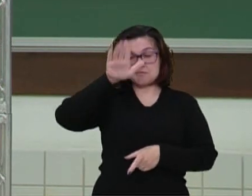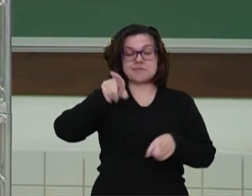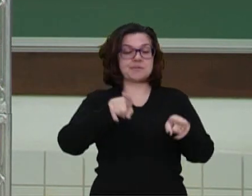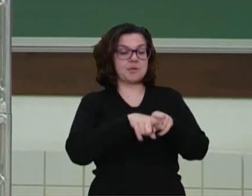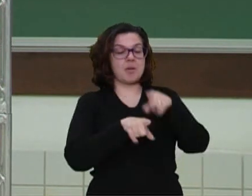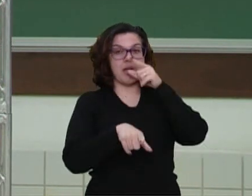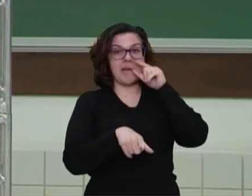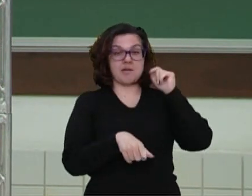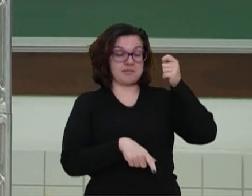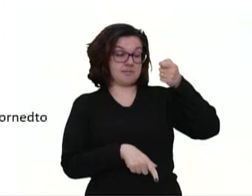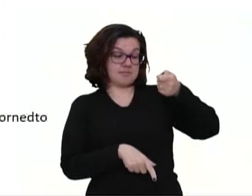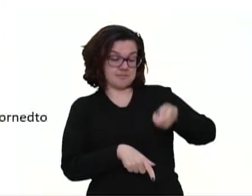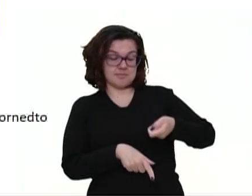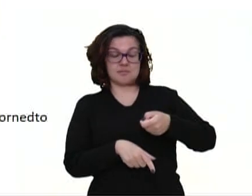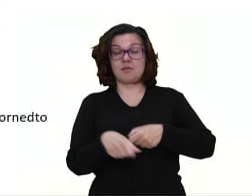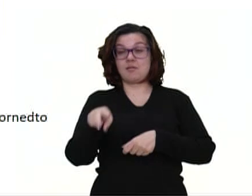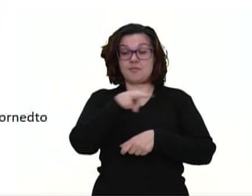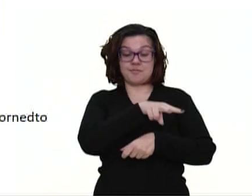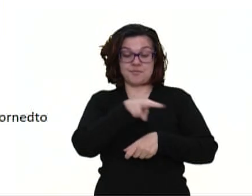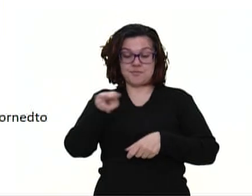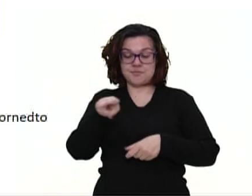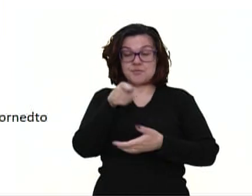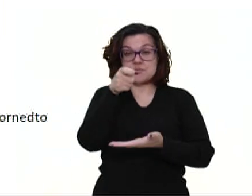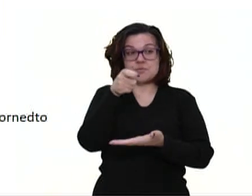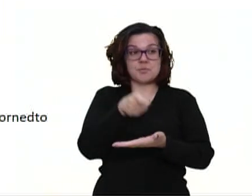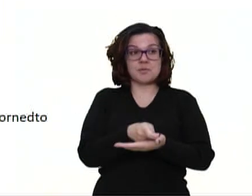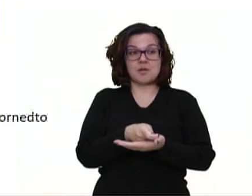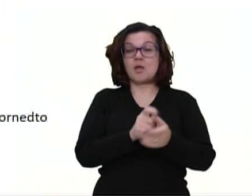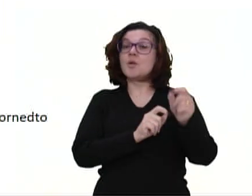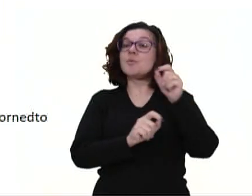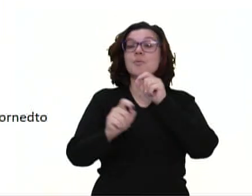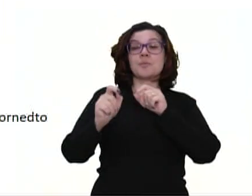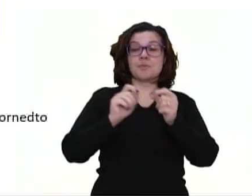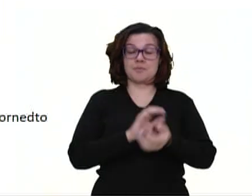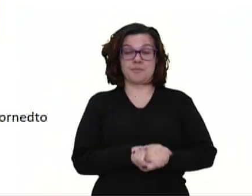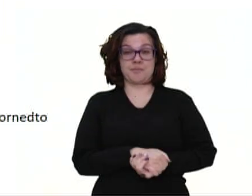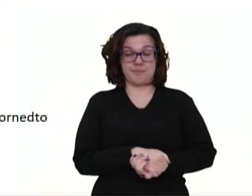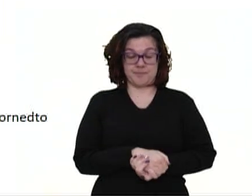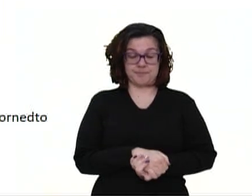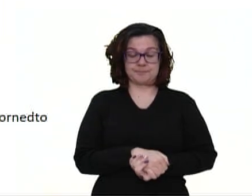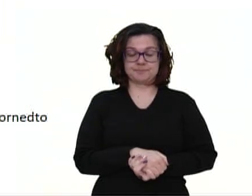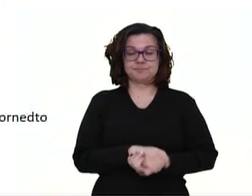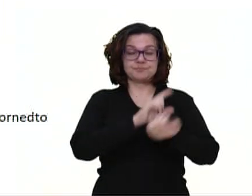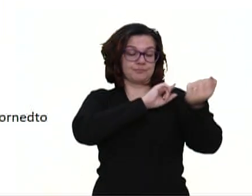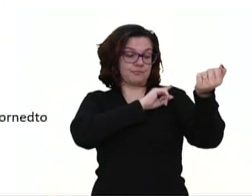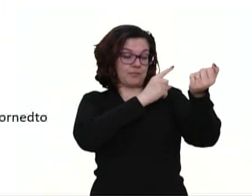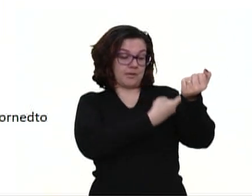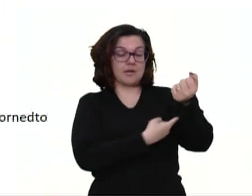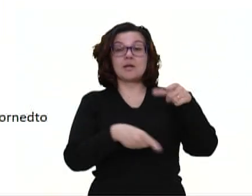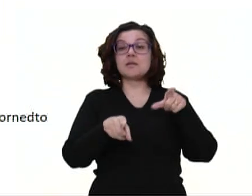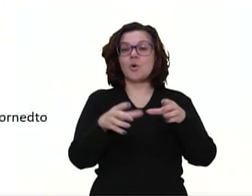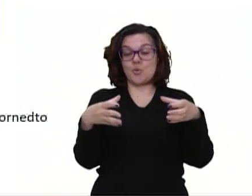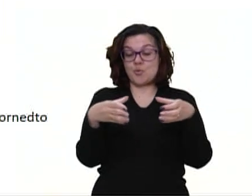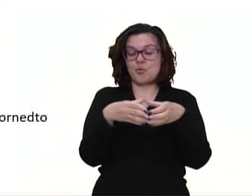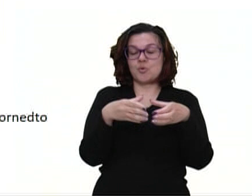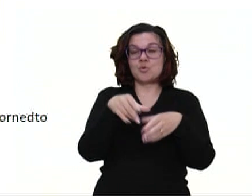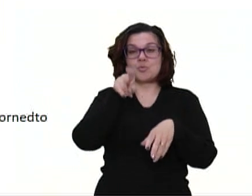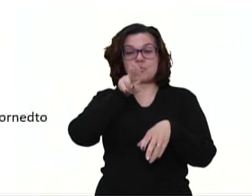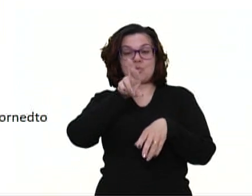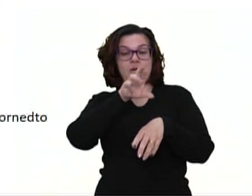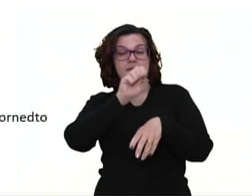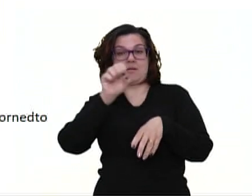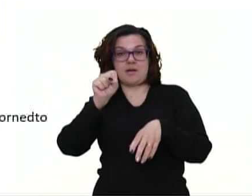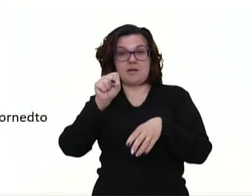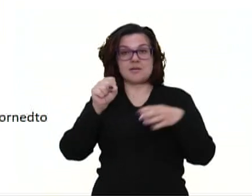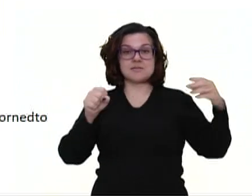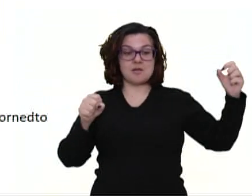Stalin. Houve uma partilha, por assim dizer, da Polônia e os soviéticos ocupam 2 semanas depois